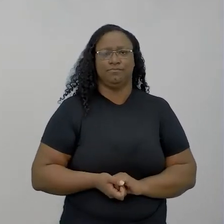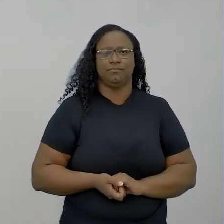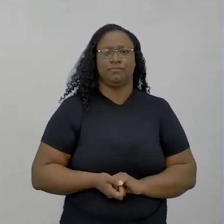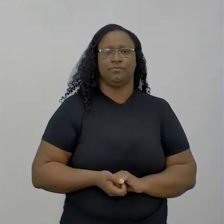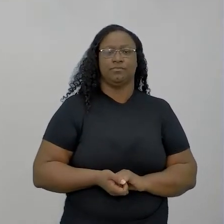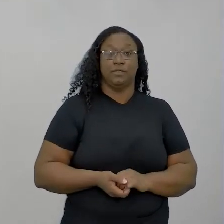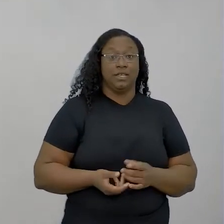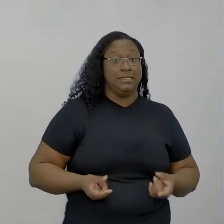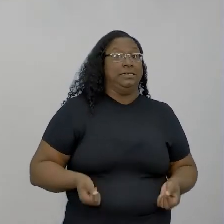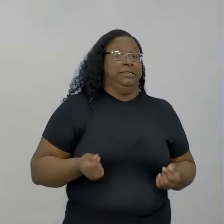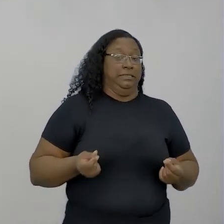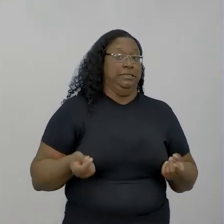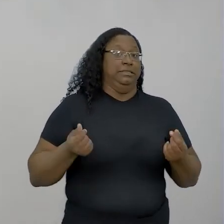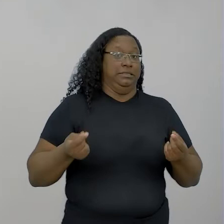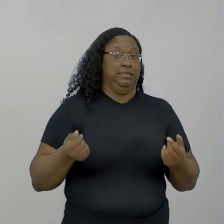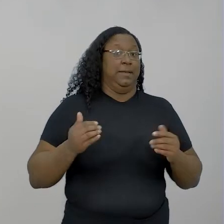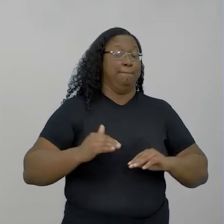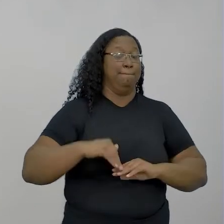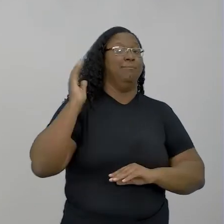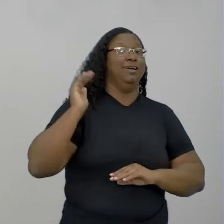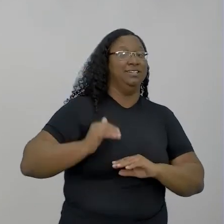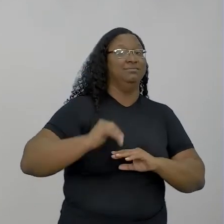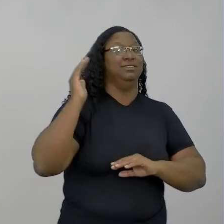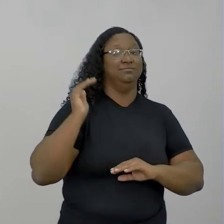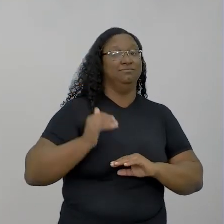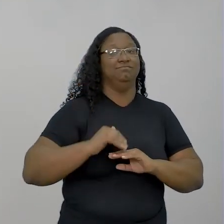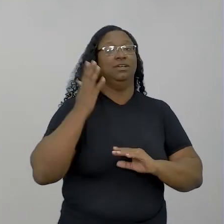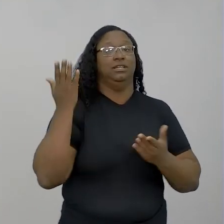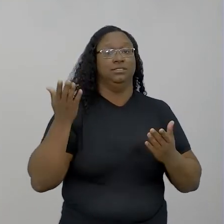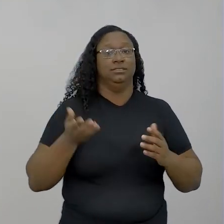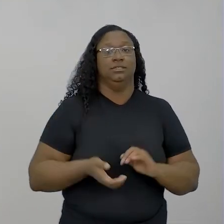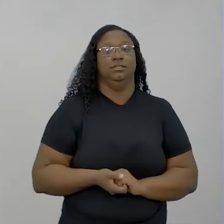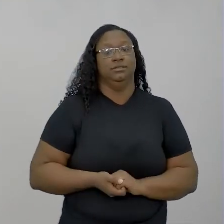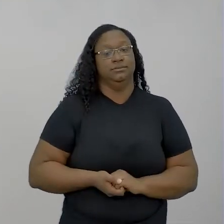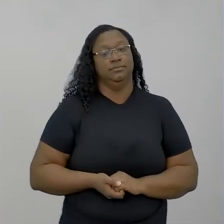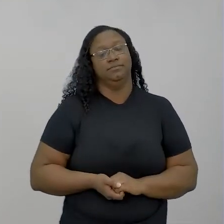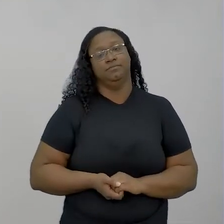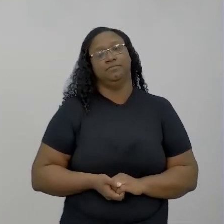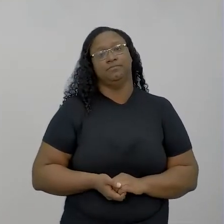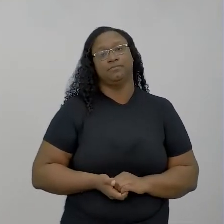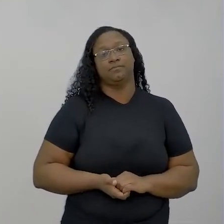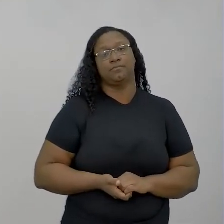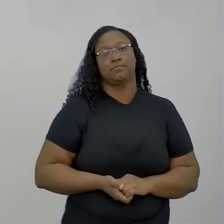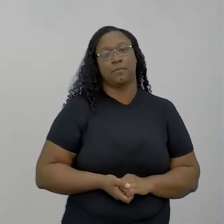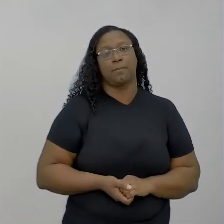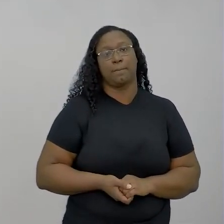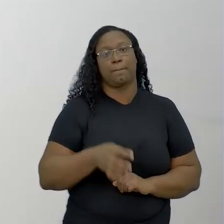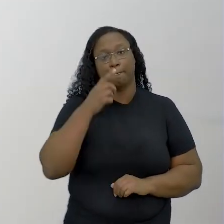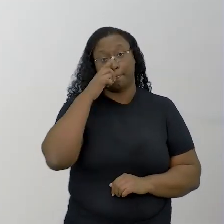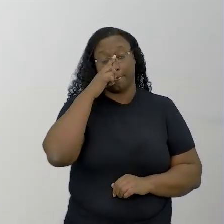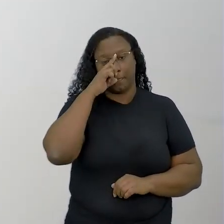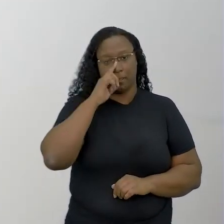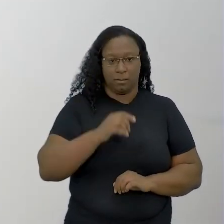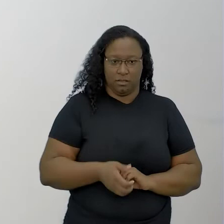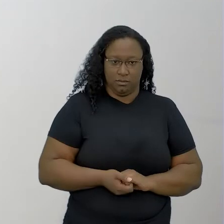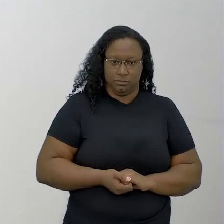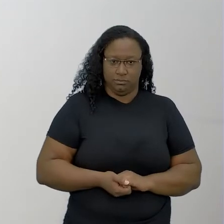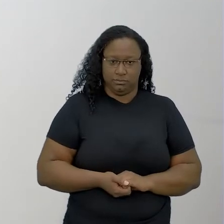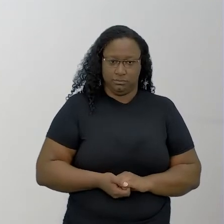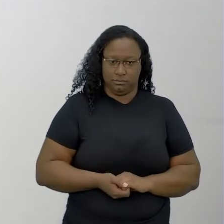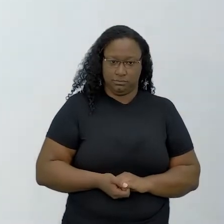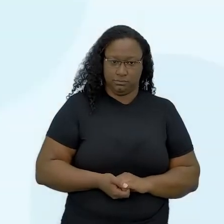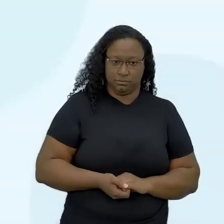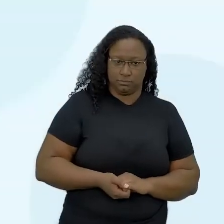encarecendo ainda mais esse bem que a gente mesmo consome, né? Muito bem, a gente vai para